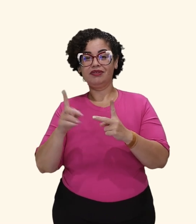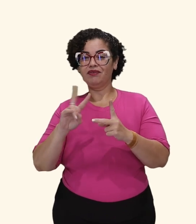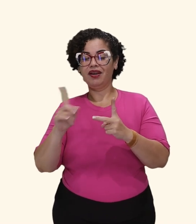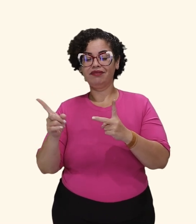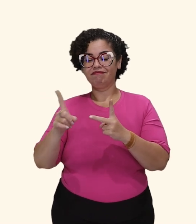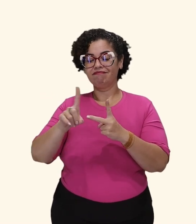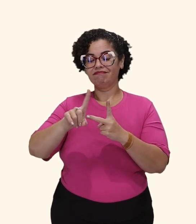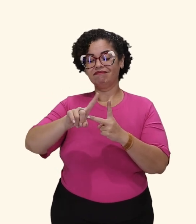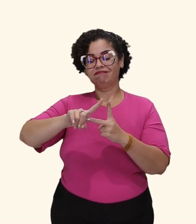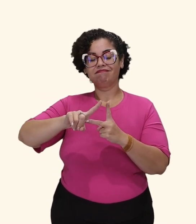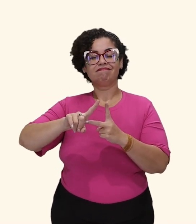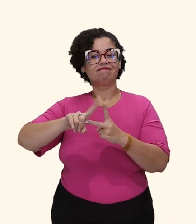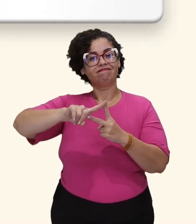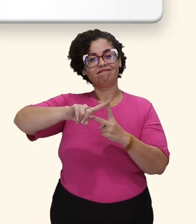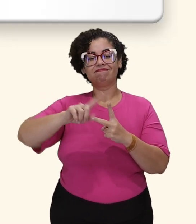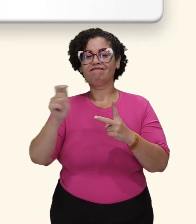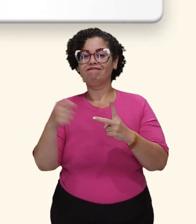o triângulo não vai fechar.